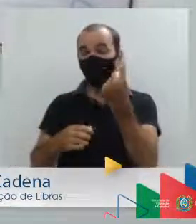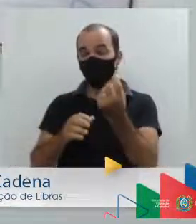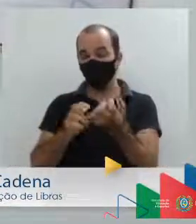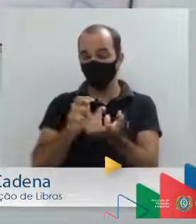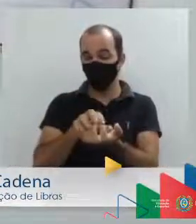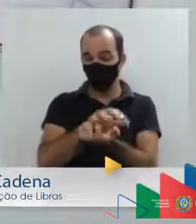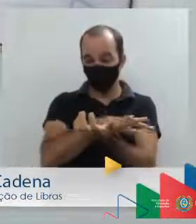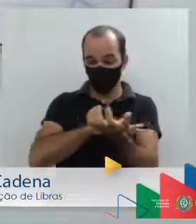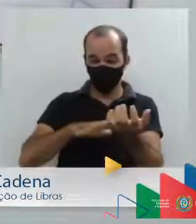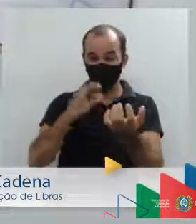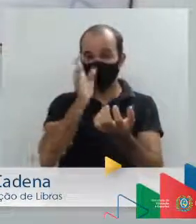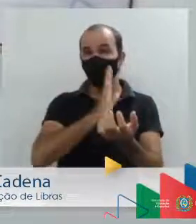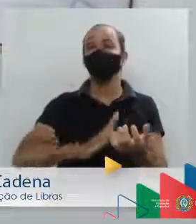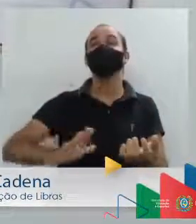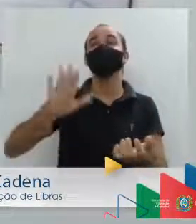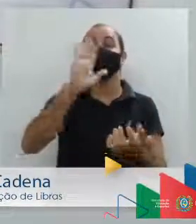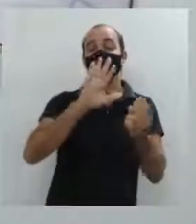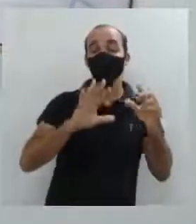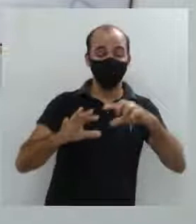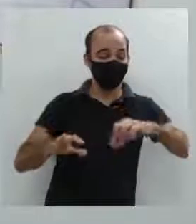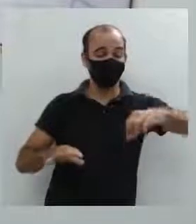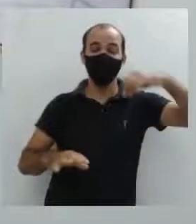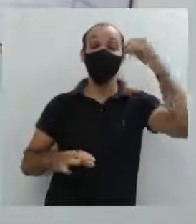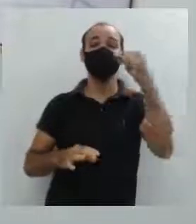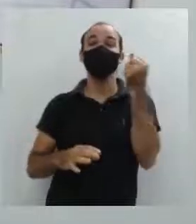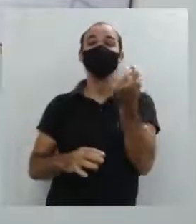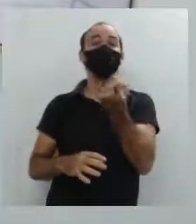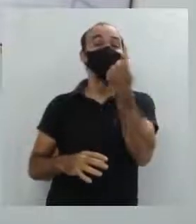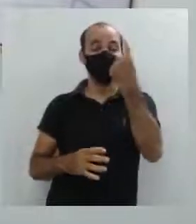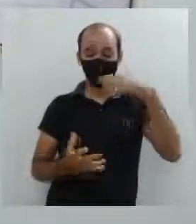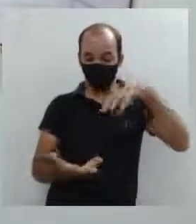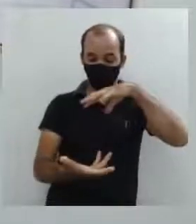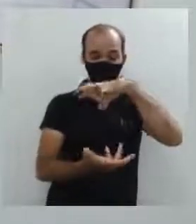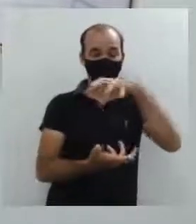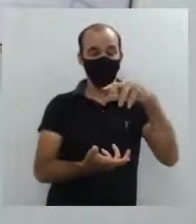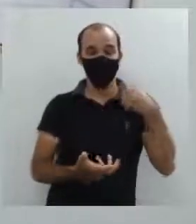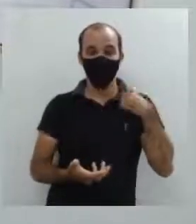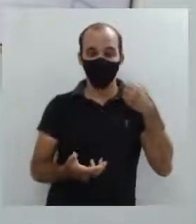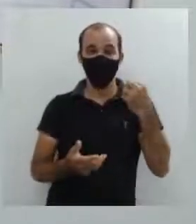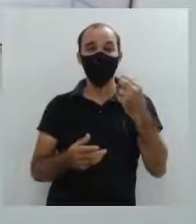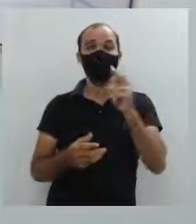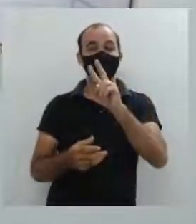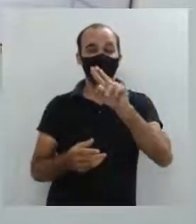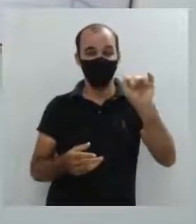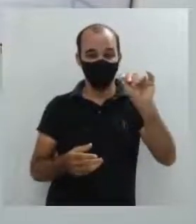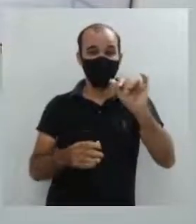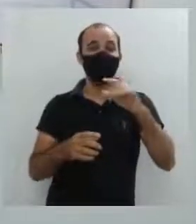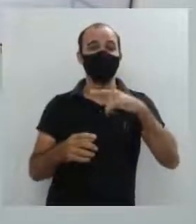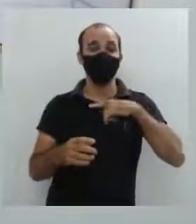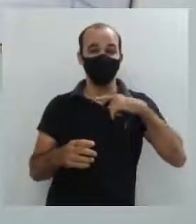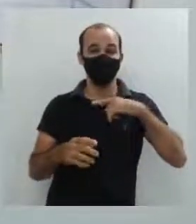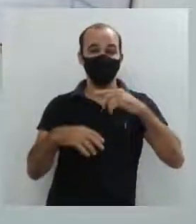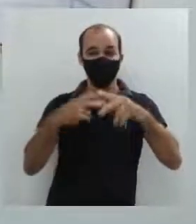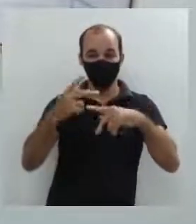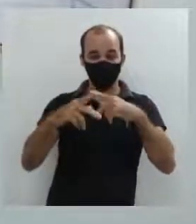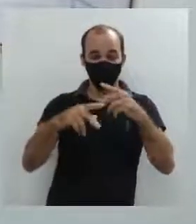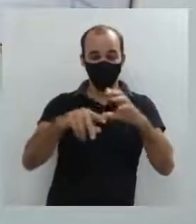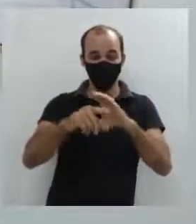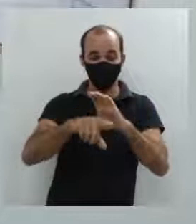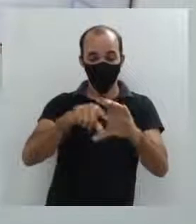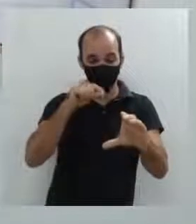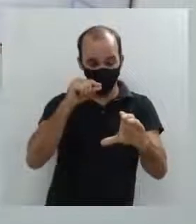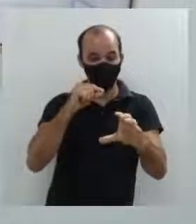de Pernambuco, do Brasil, do mundo, do universo. Você pode ser o único a ter essa camisa do Robertão da